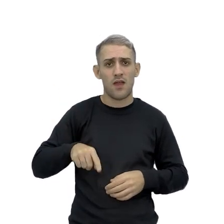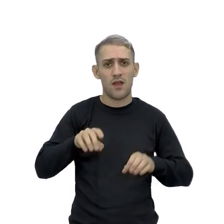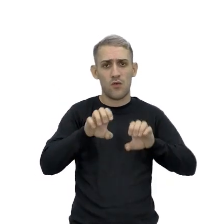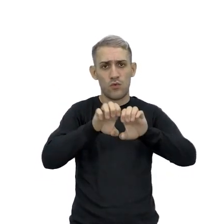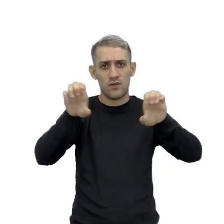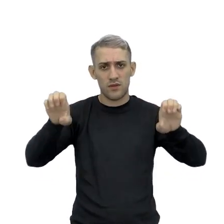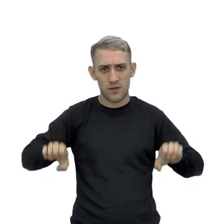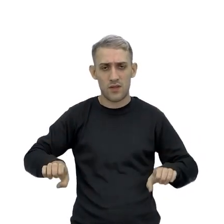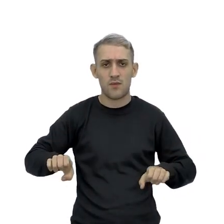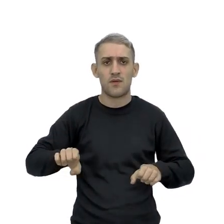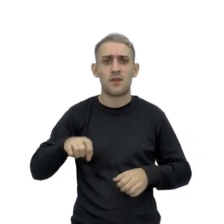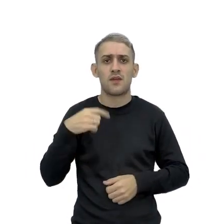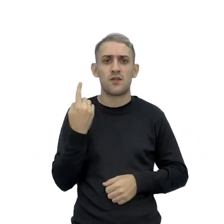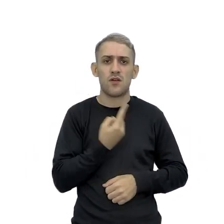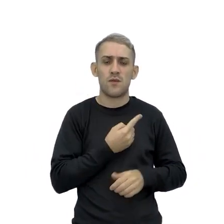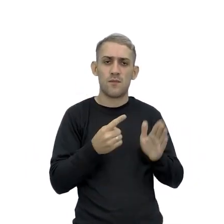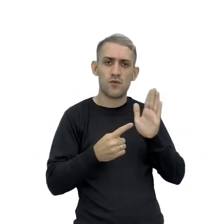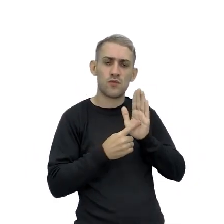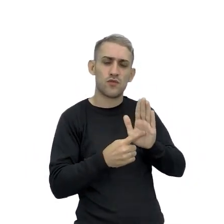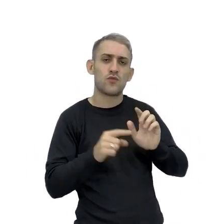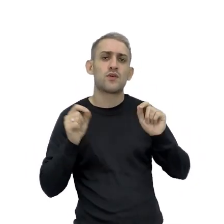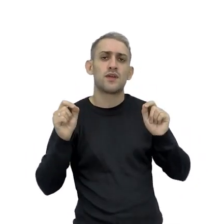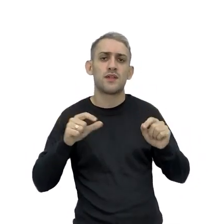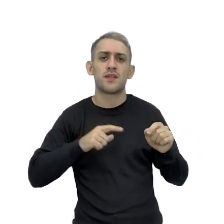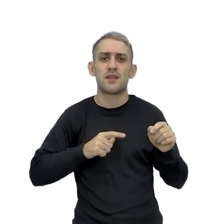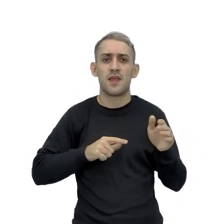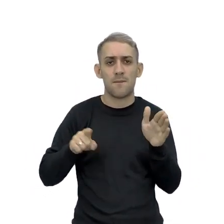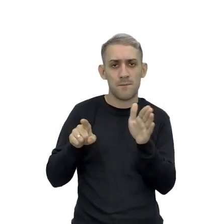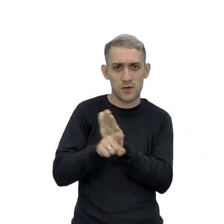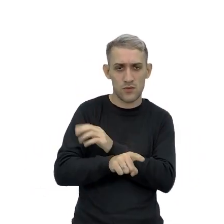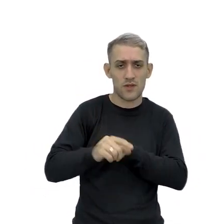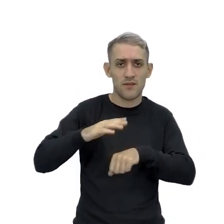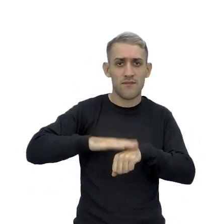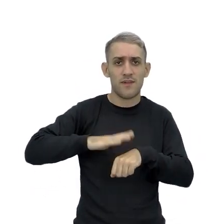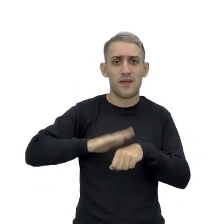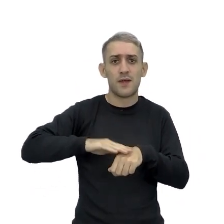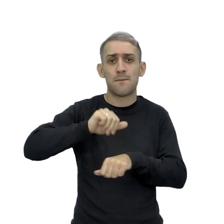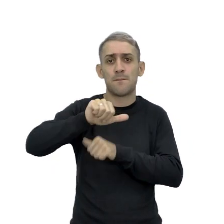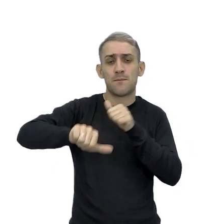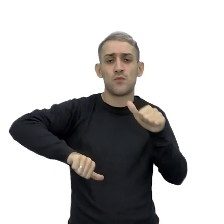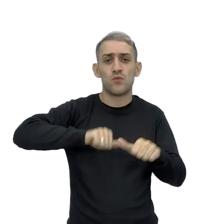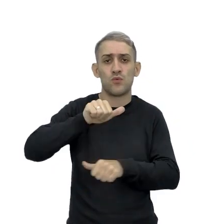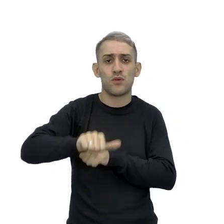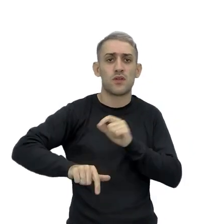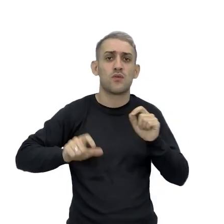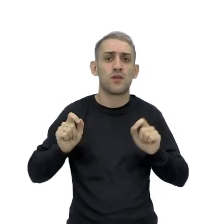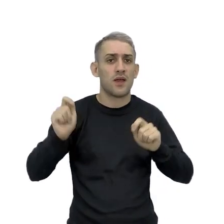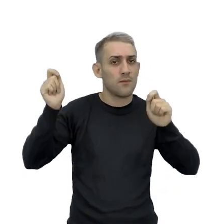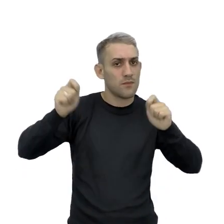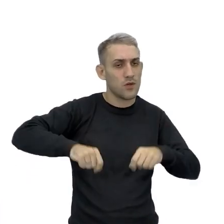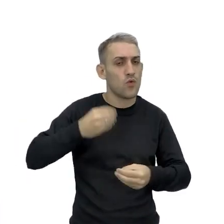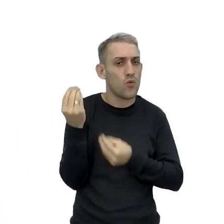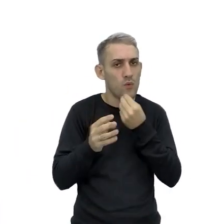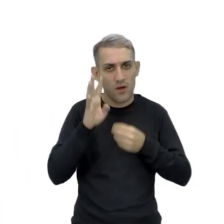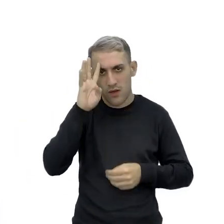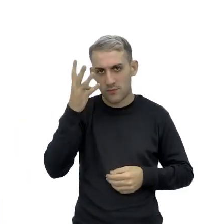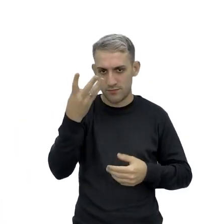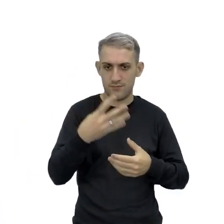apresentado, mostrado através da interrogação, mostra que a pergunta formulada modifica também a possível solução.